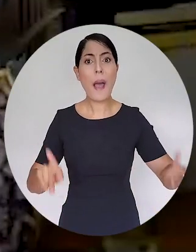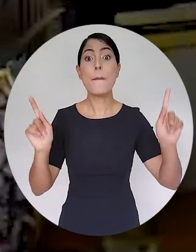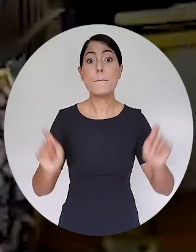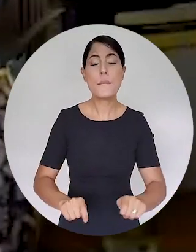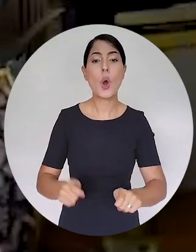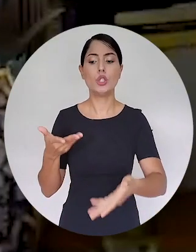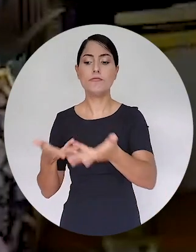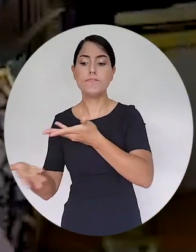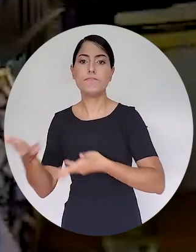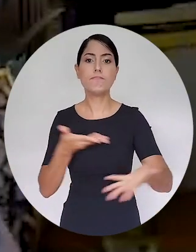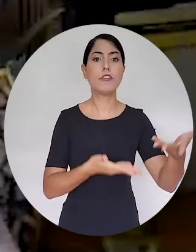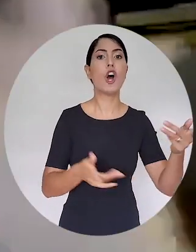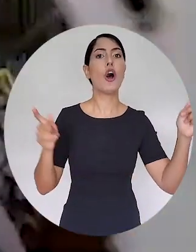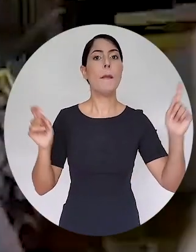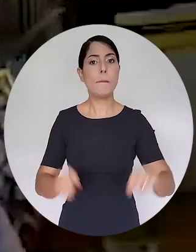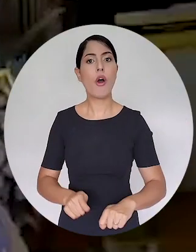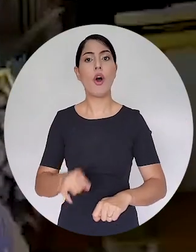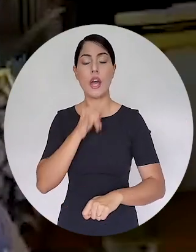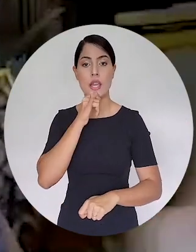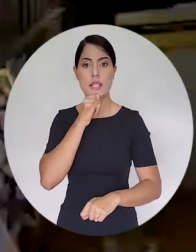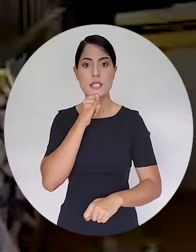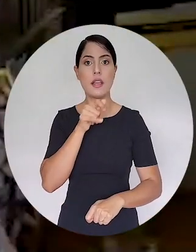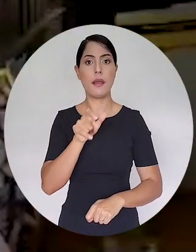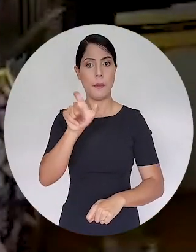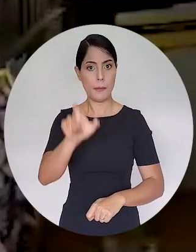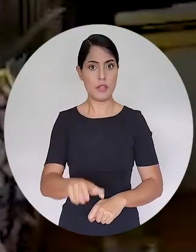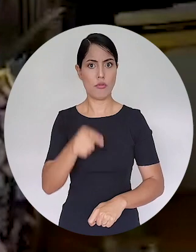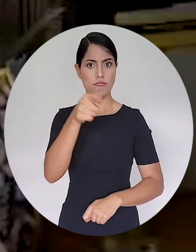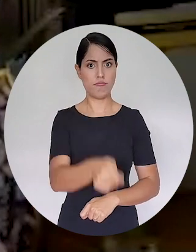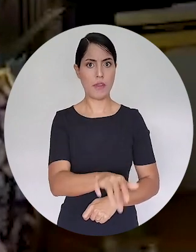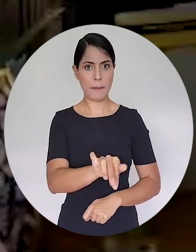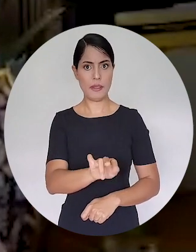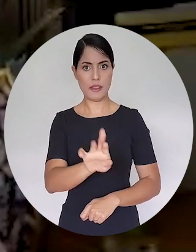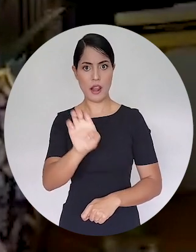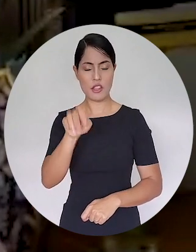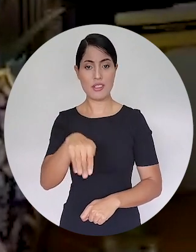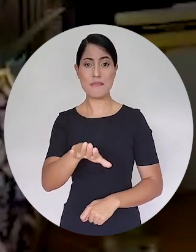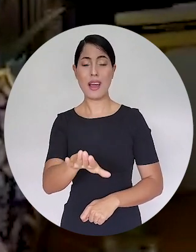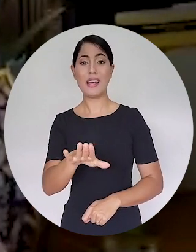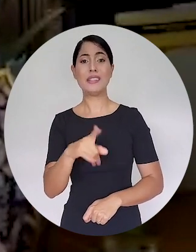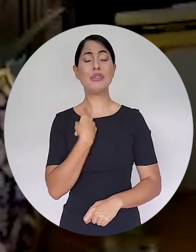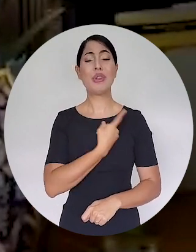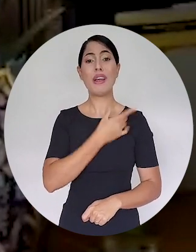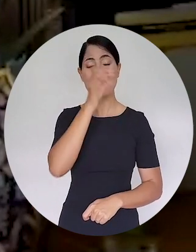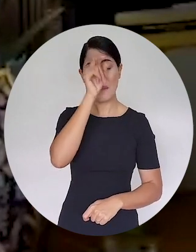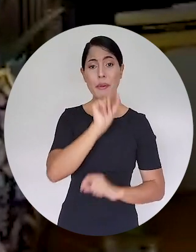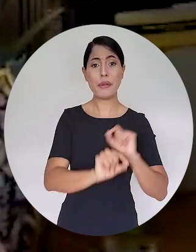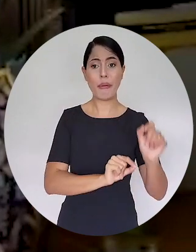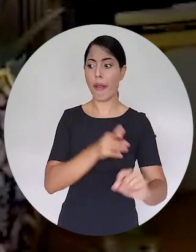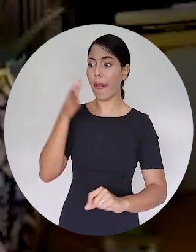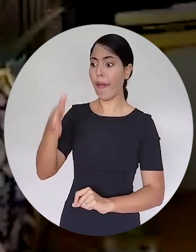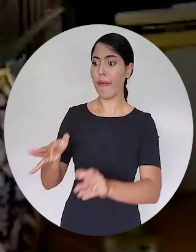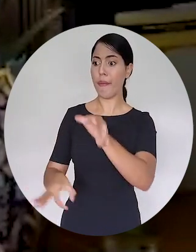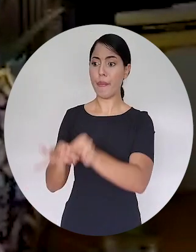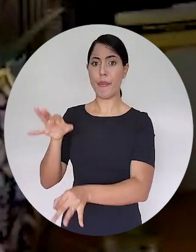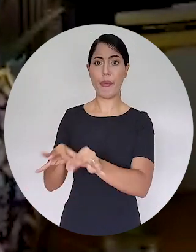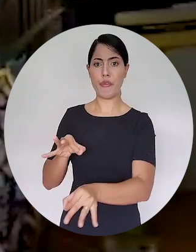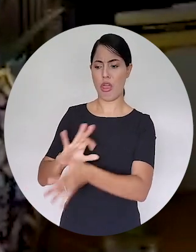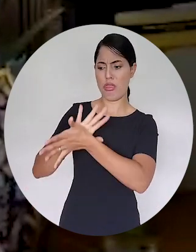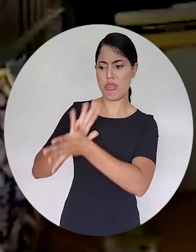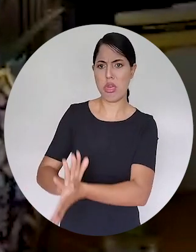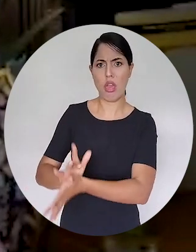pode mediar, a gente pode ir para uma arbitragem, a gente, na verdade, aprende, a gente tem que ir para o juiz, brigar e